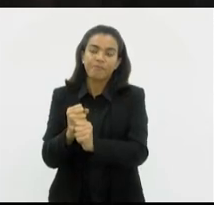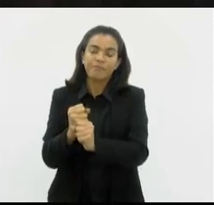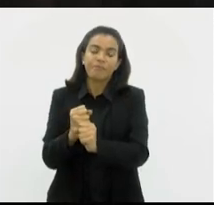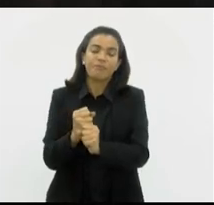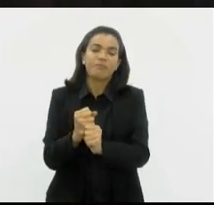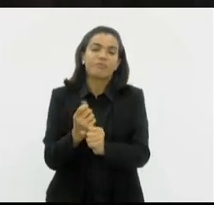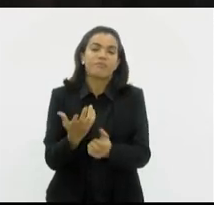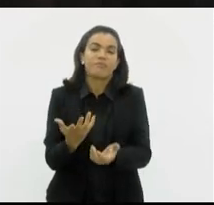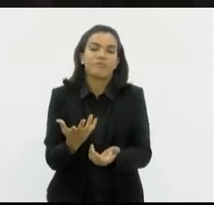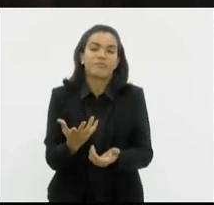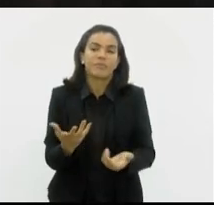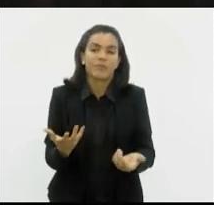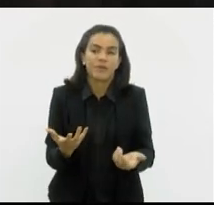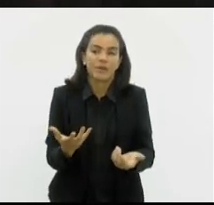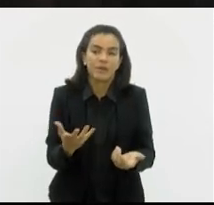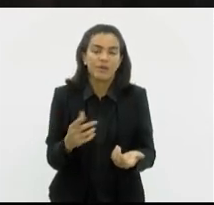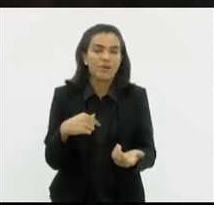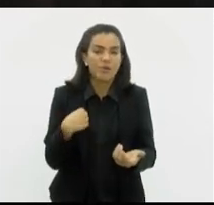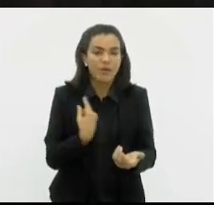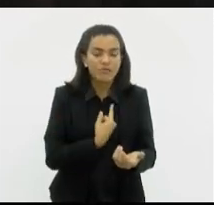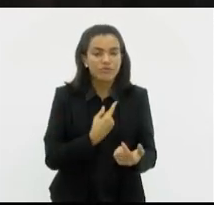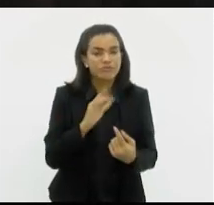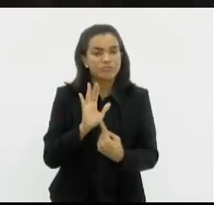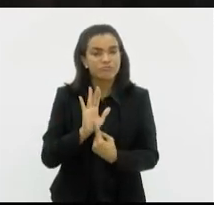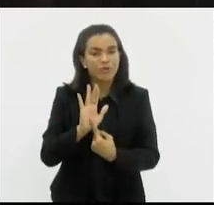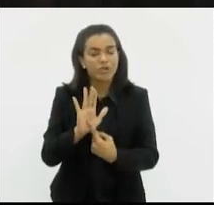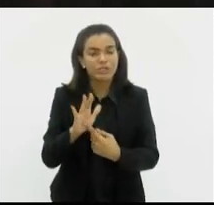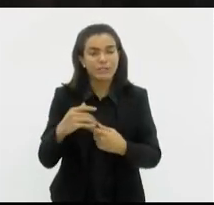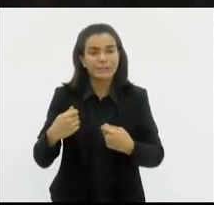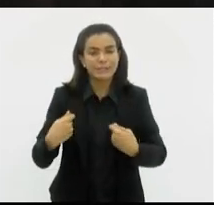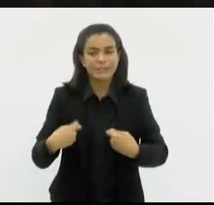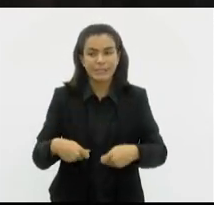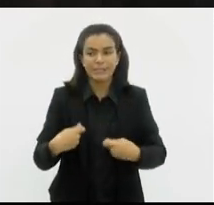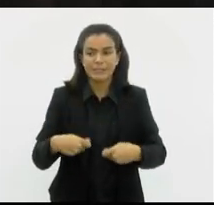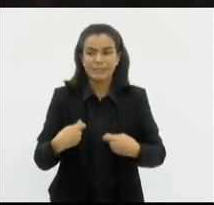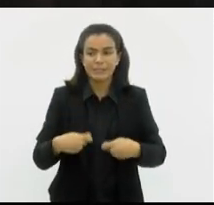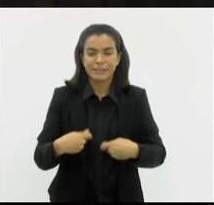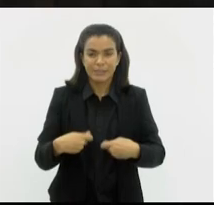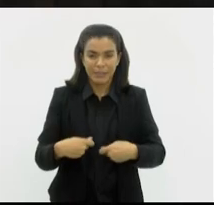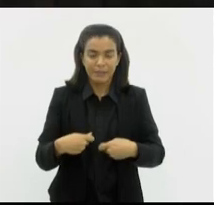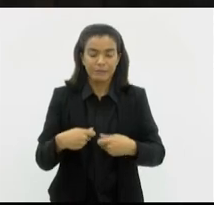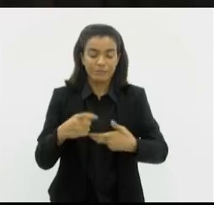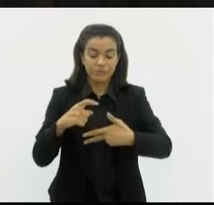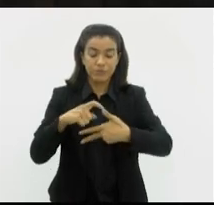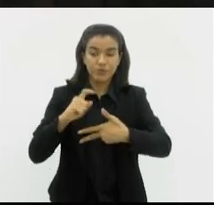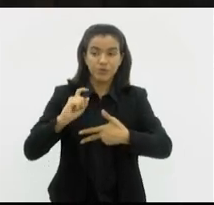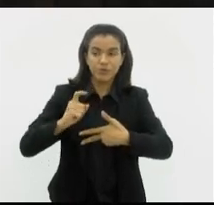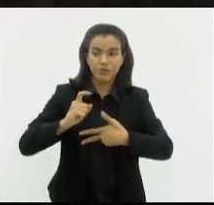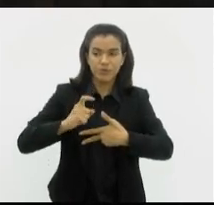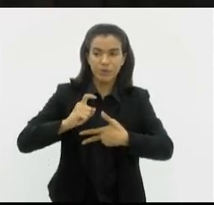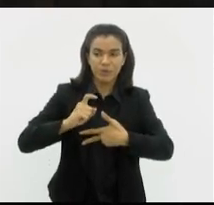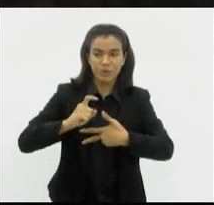gente pontue a necessidade do Poder Executivo